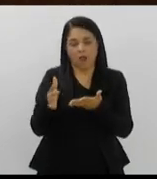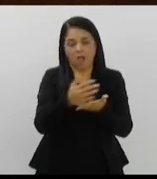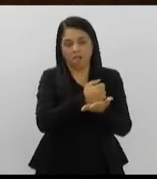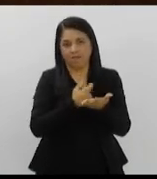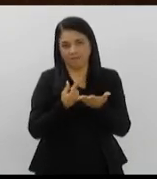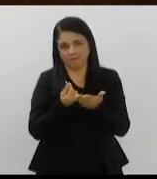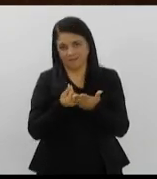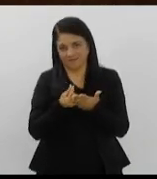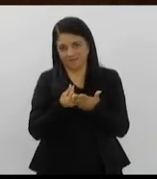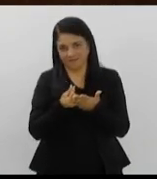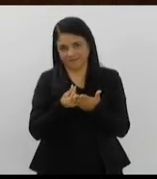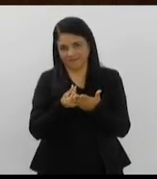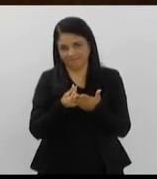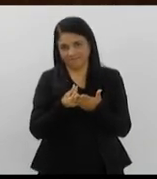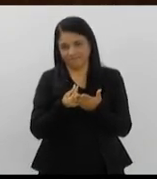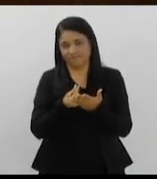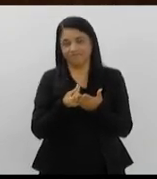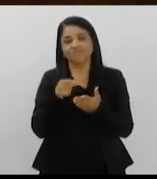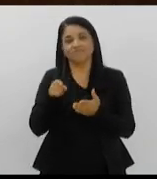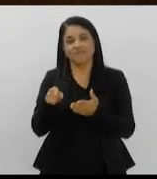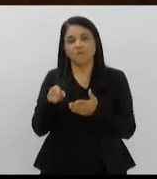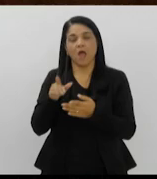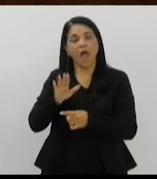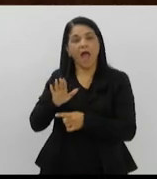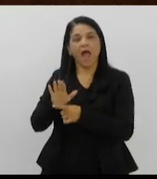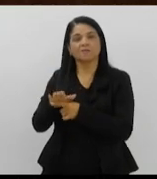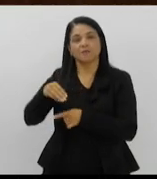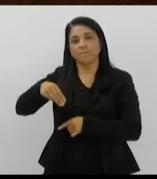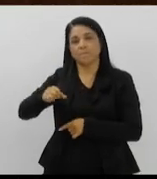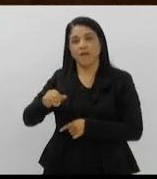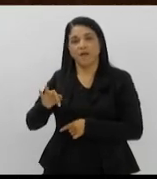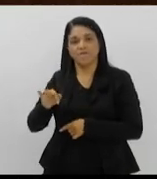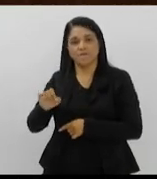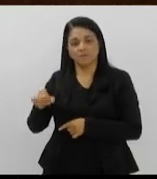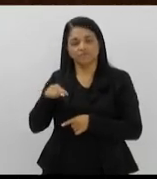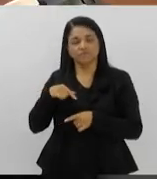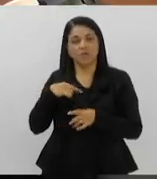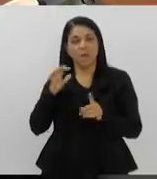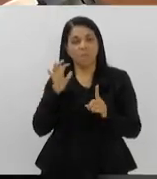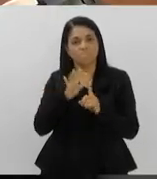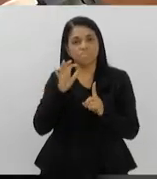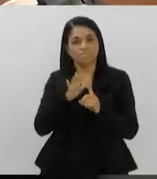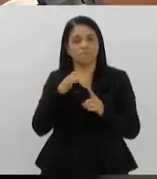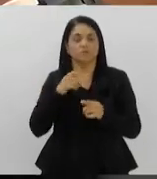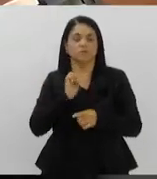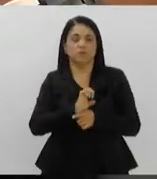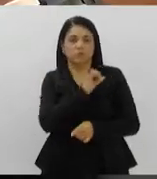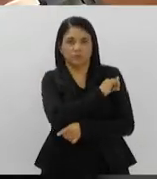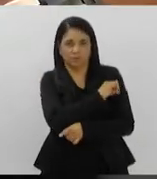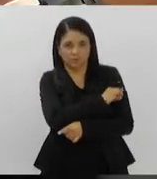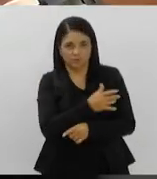são arrecadatórias para alimentar essa máfia que atormenta o Rio de Janeiro. Muito obrigado, presidente.